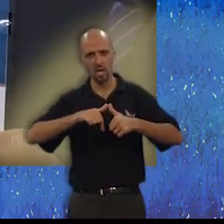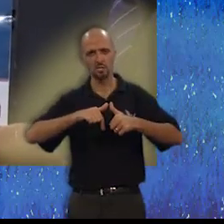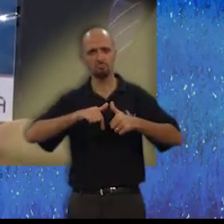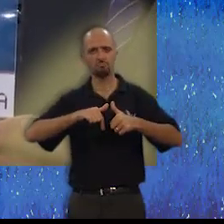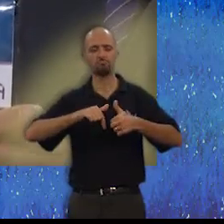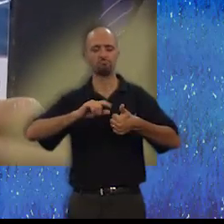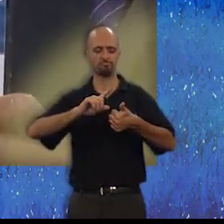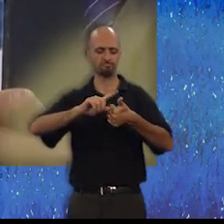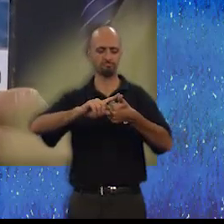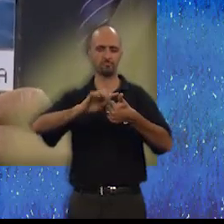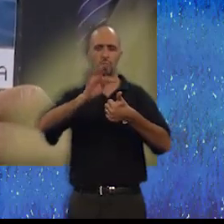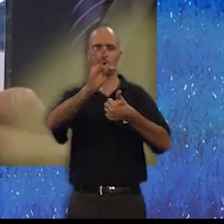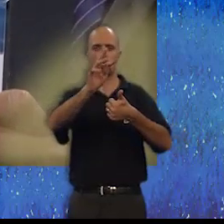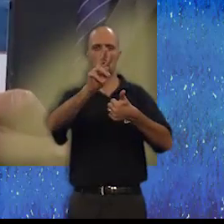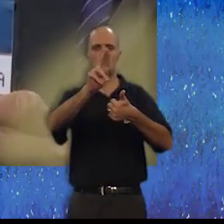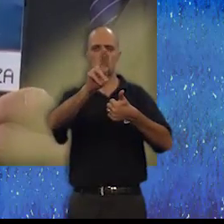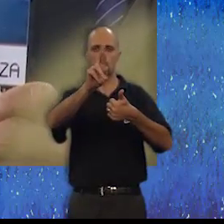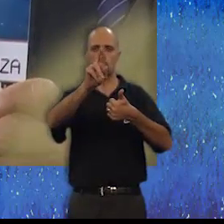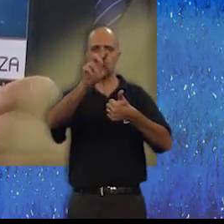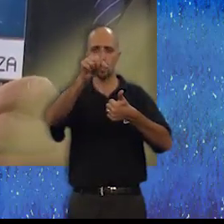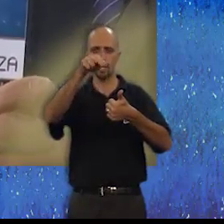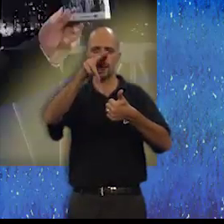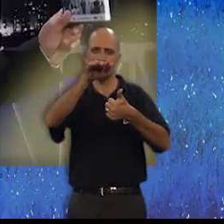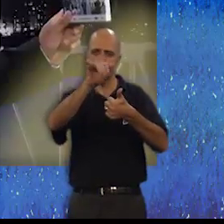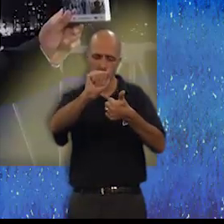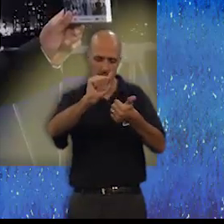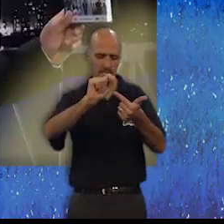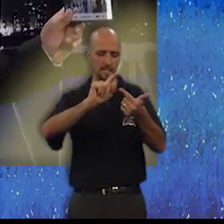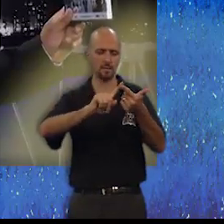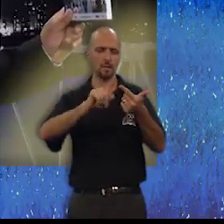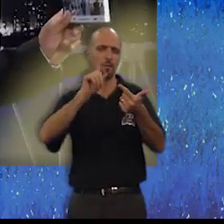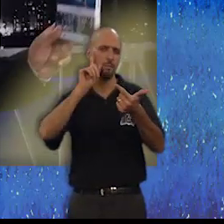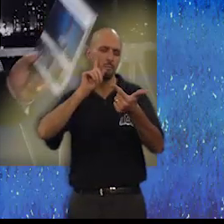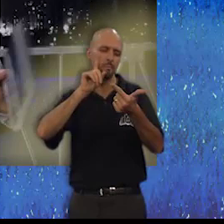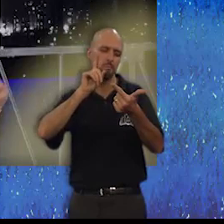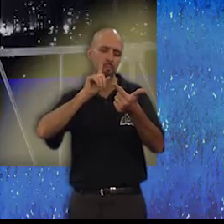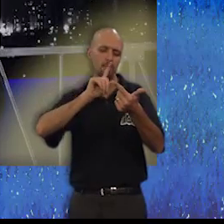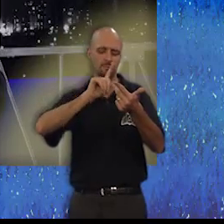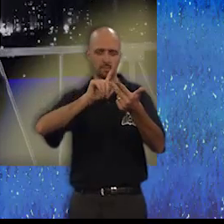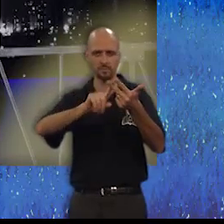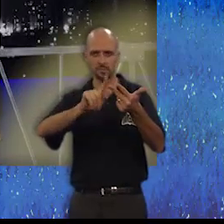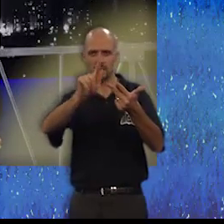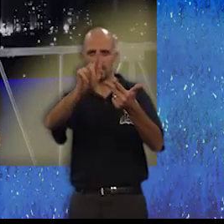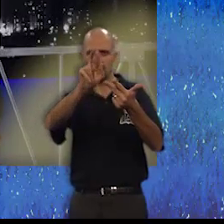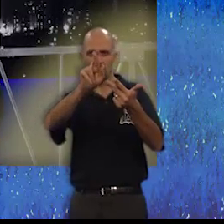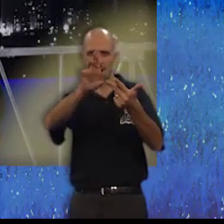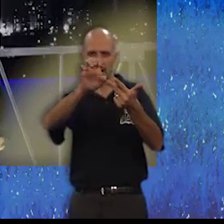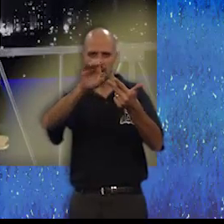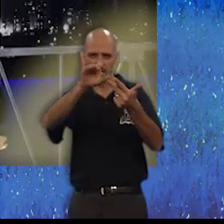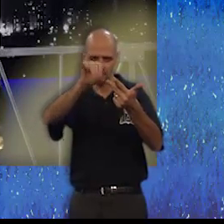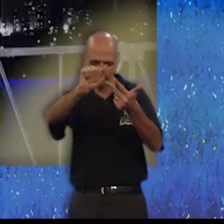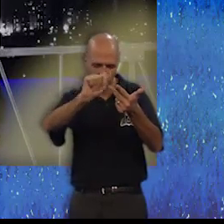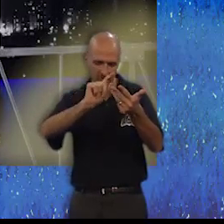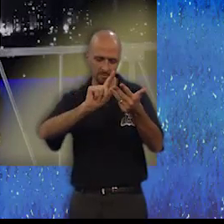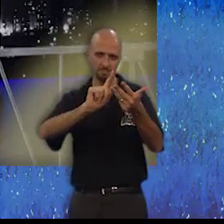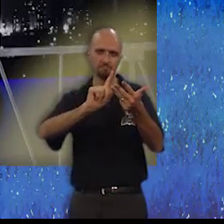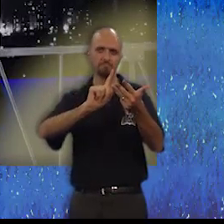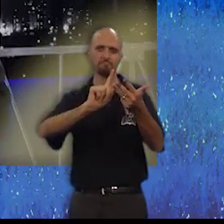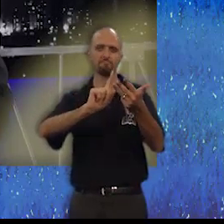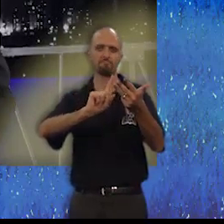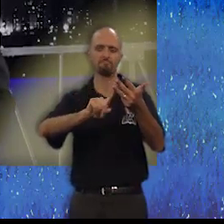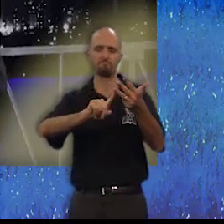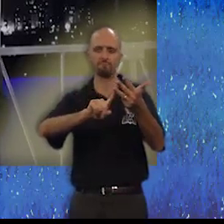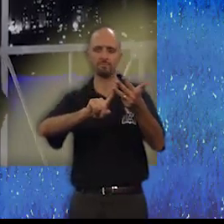em português e também em espanhol, A Última Esperança. E esse é um curso com 13